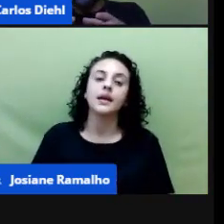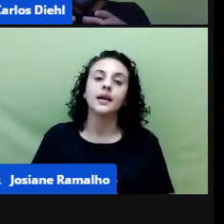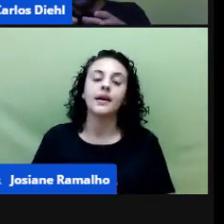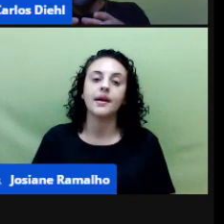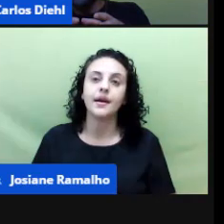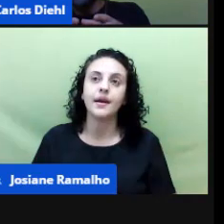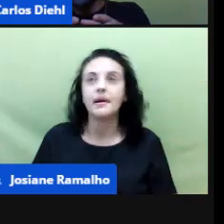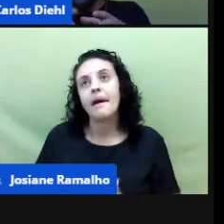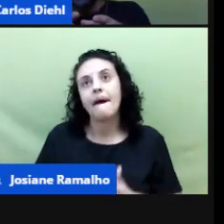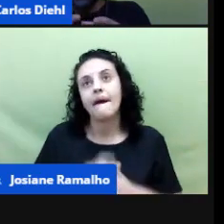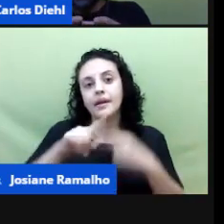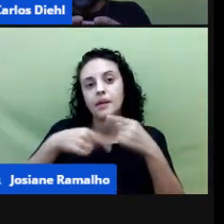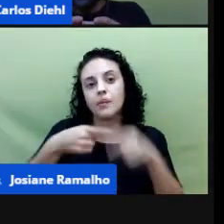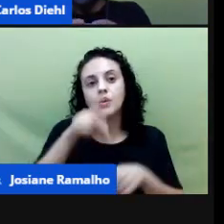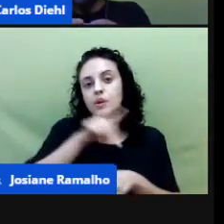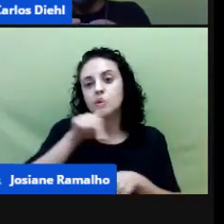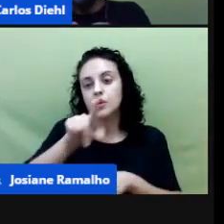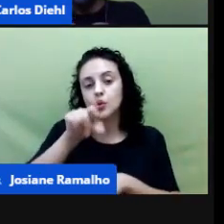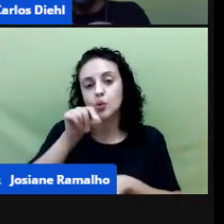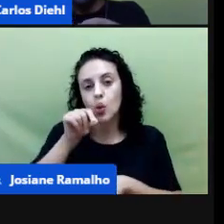está acontecendo,